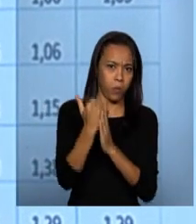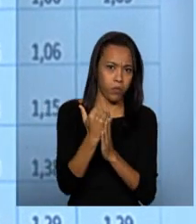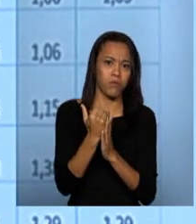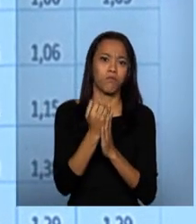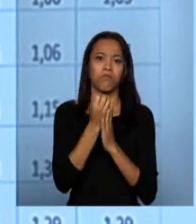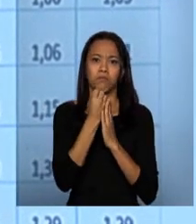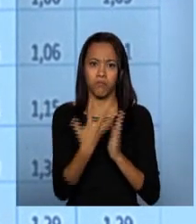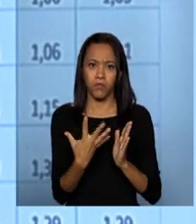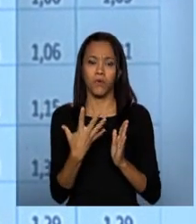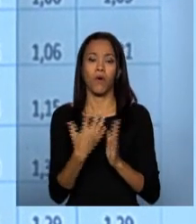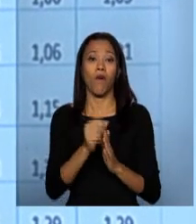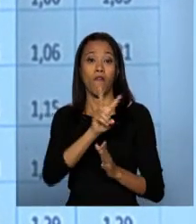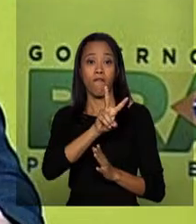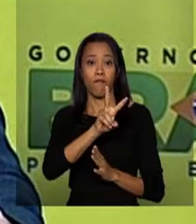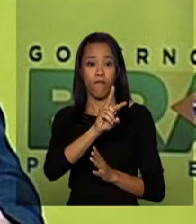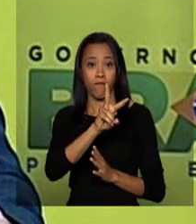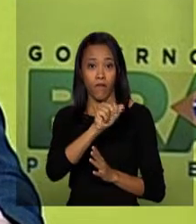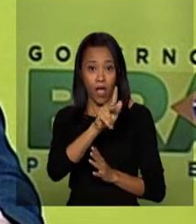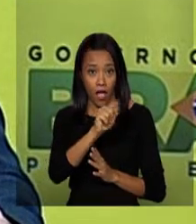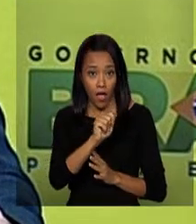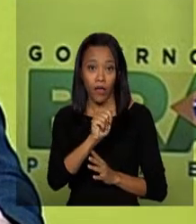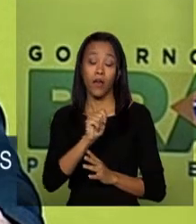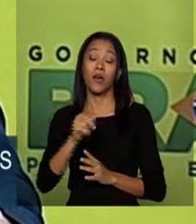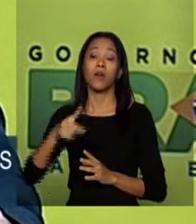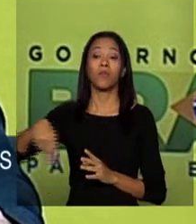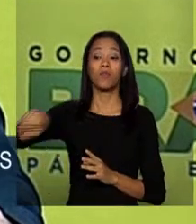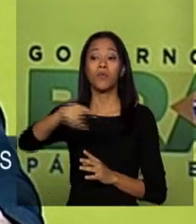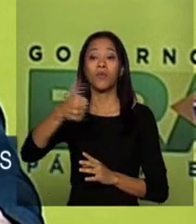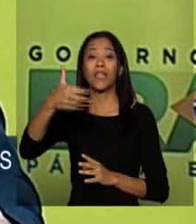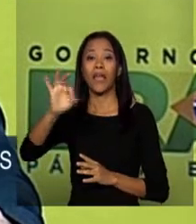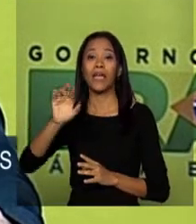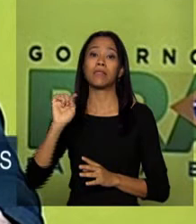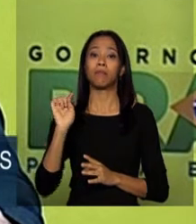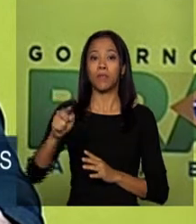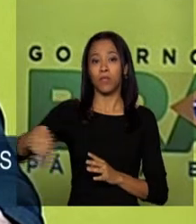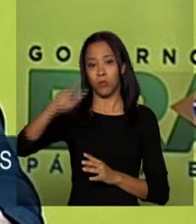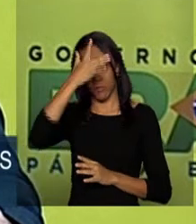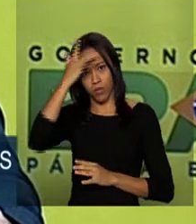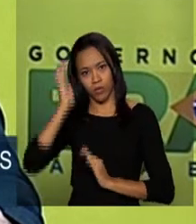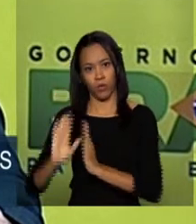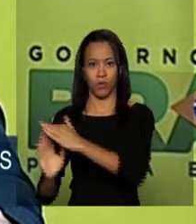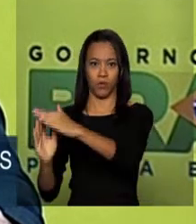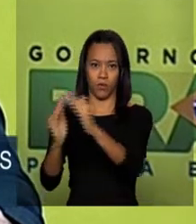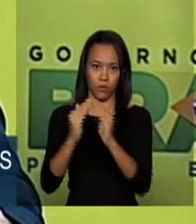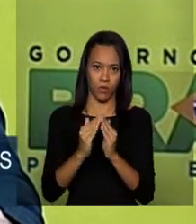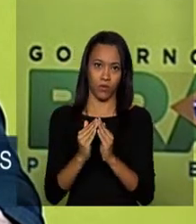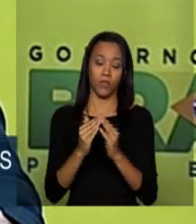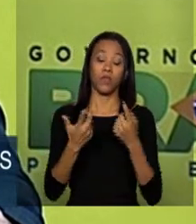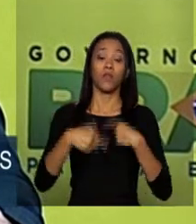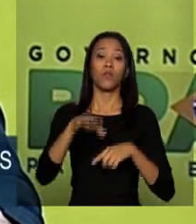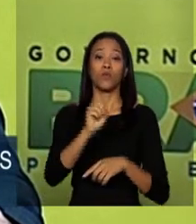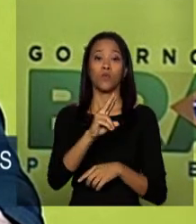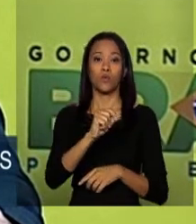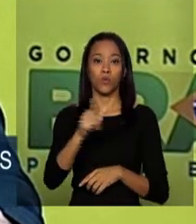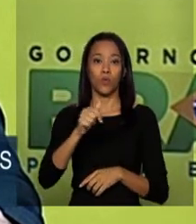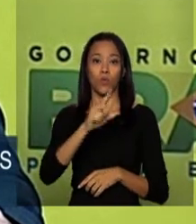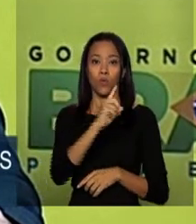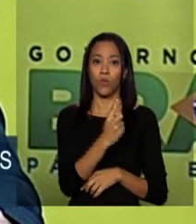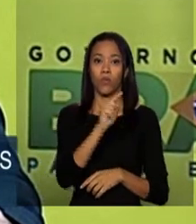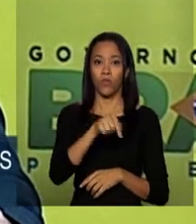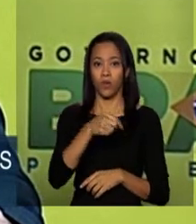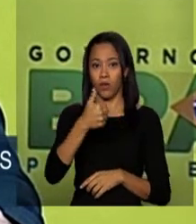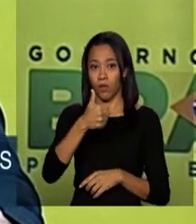mil habitantes, né? Então, a gente passa no sudeste de 1,2 para 1,38, no sul de 1,11